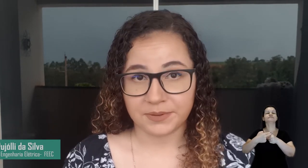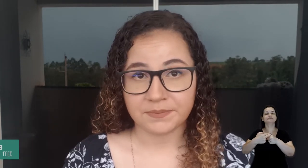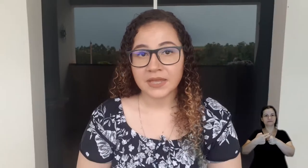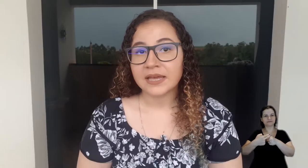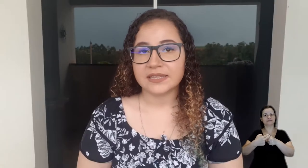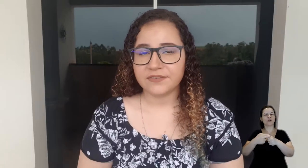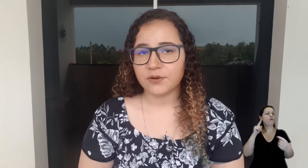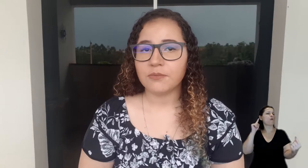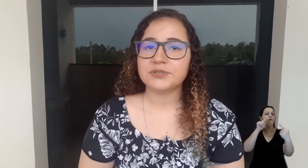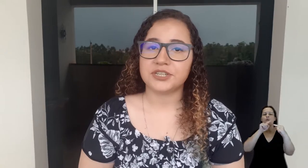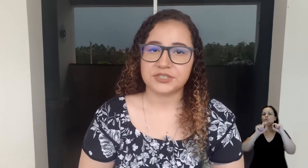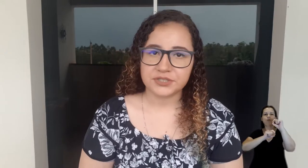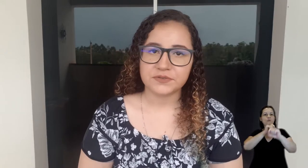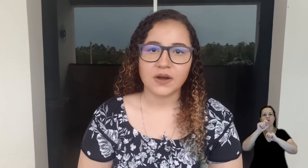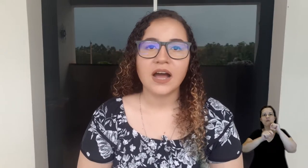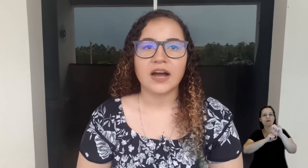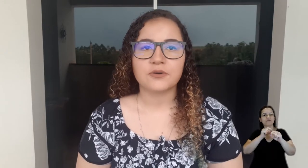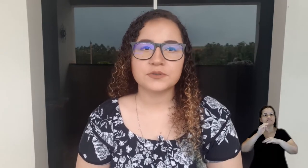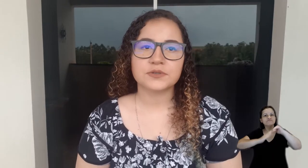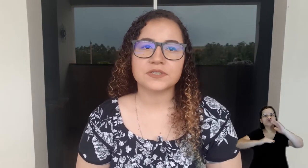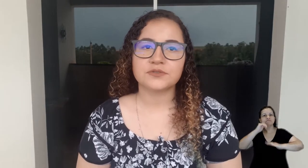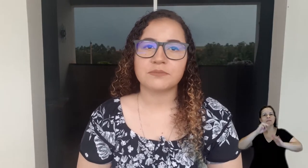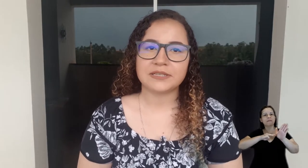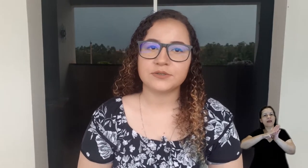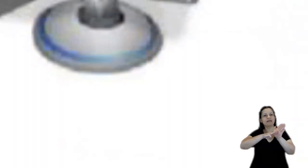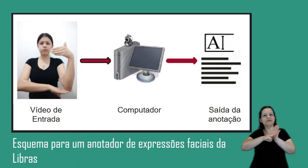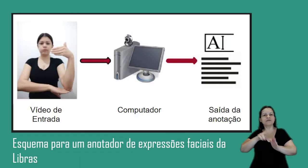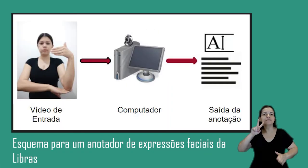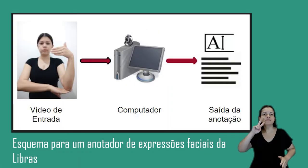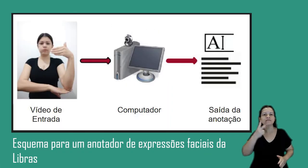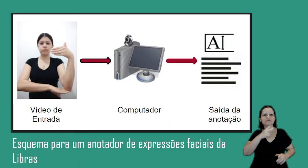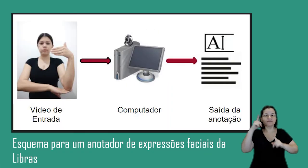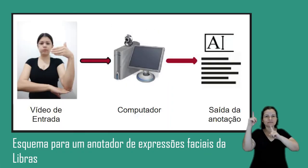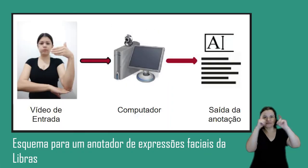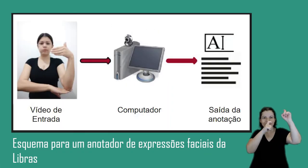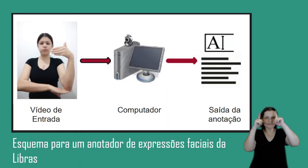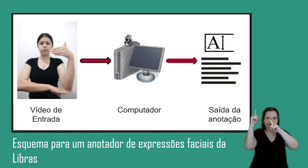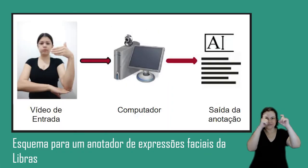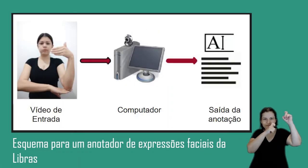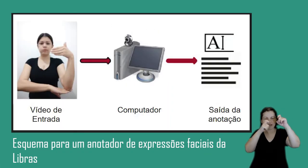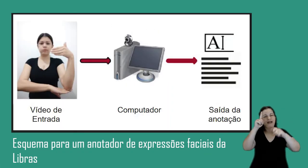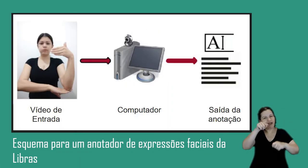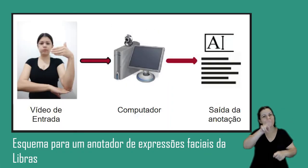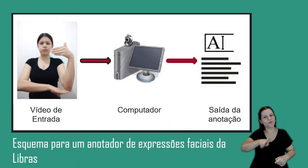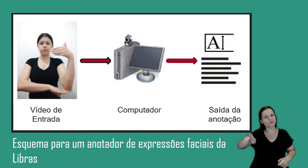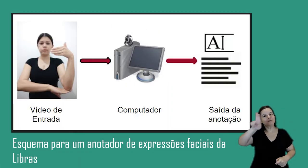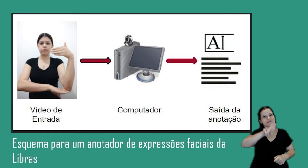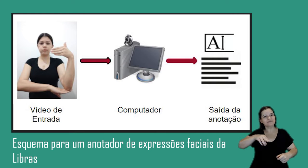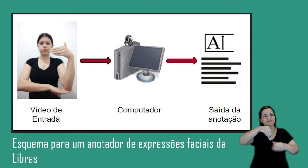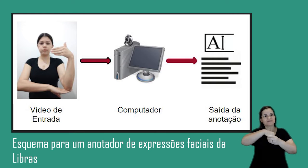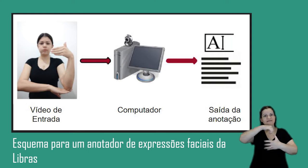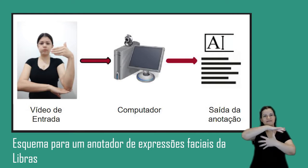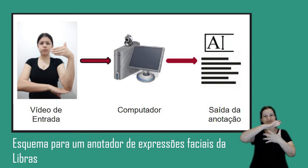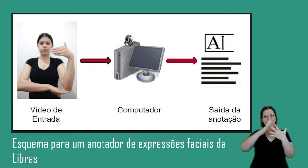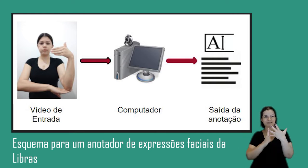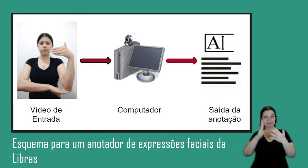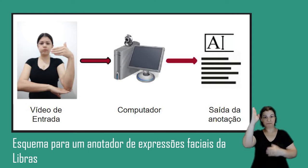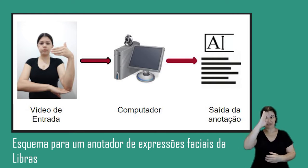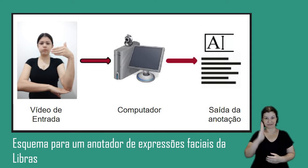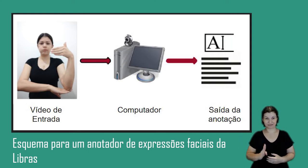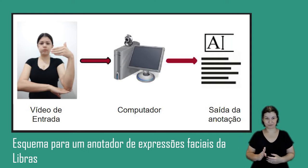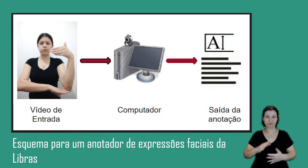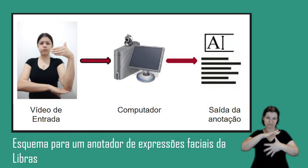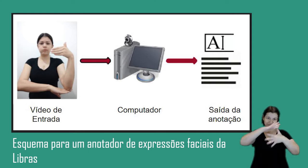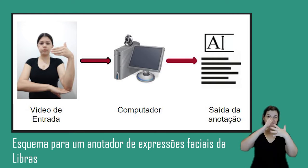Unicamp, que teve como objetivo a construção de um método de reconhecimento de expressões faciais que são utilizados na Língua de Sinais